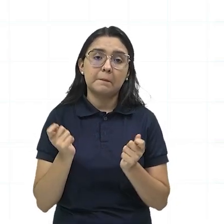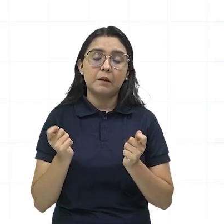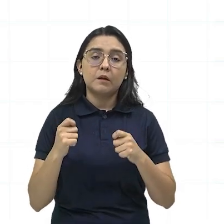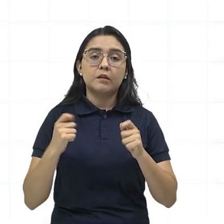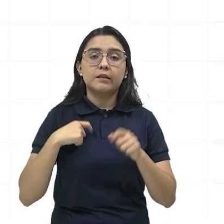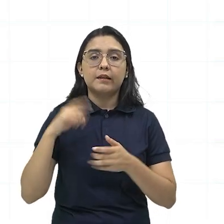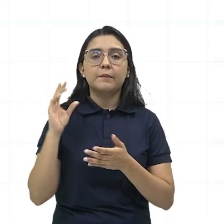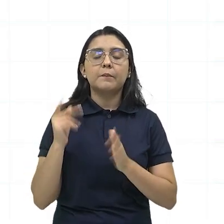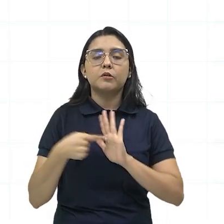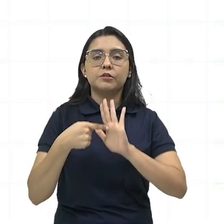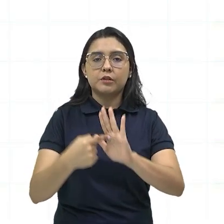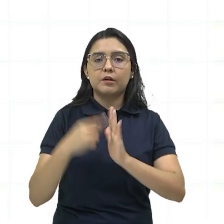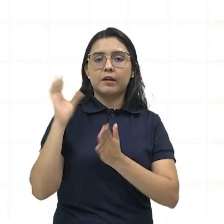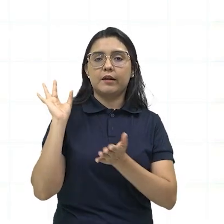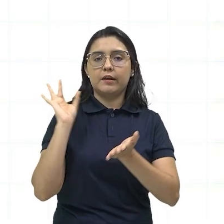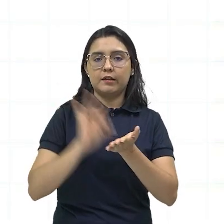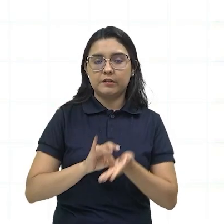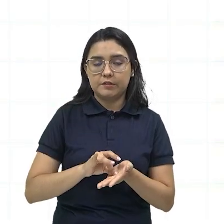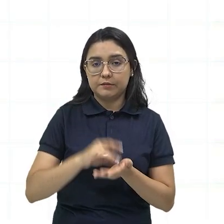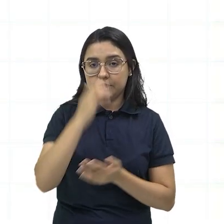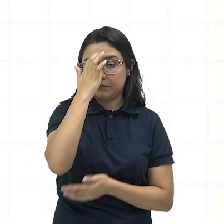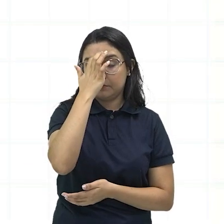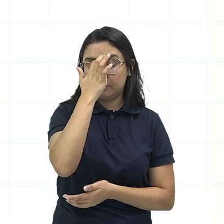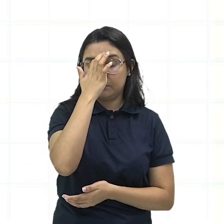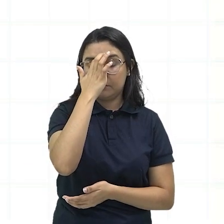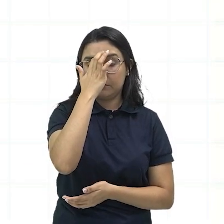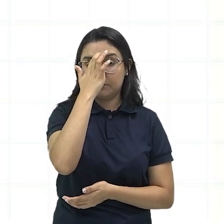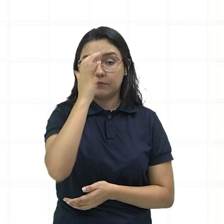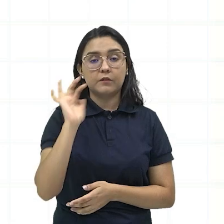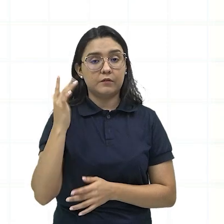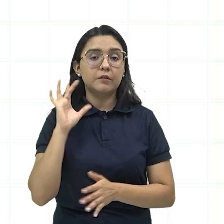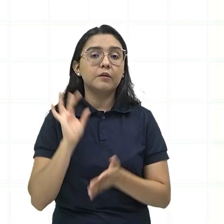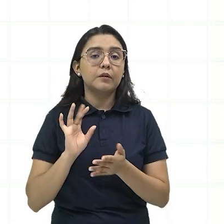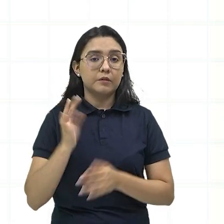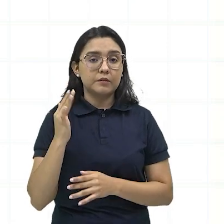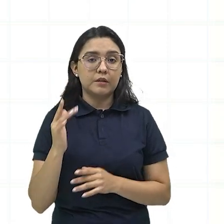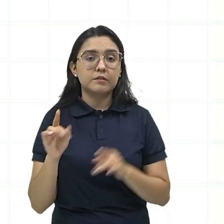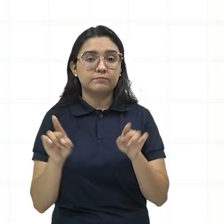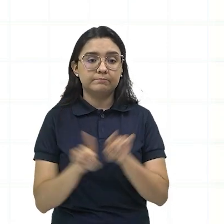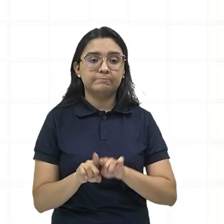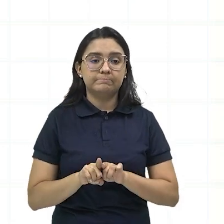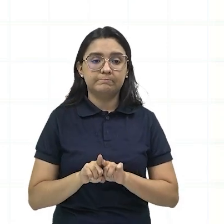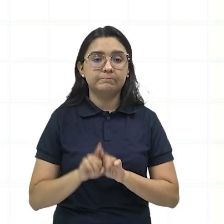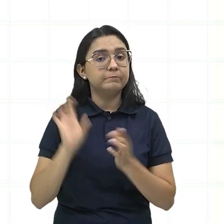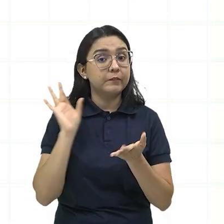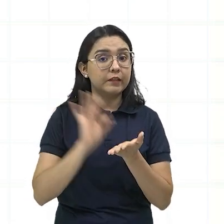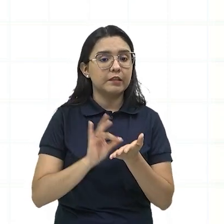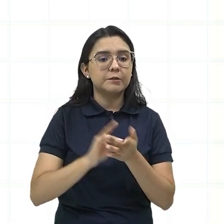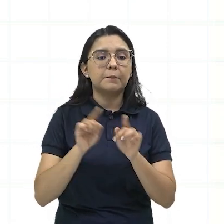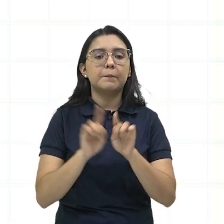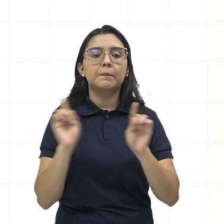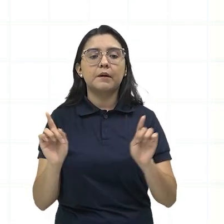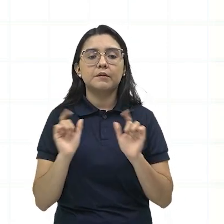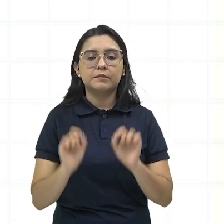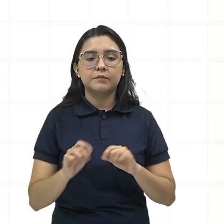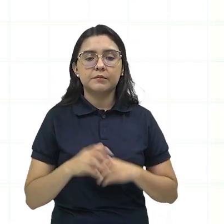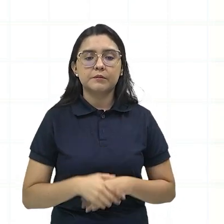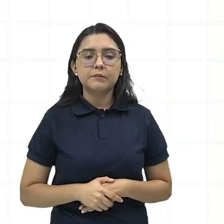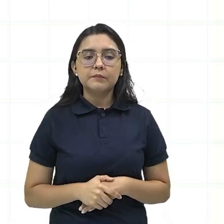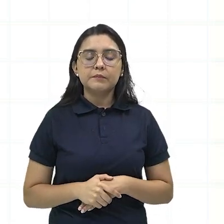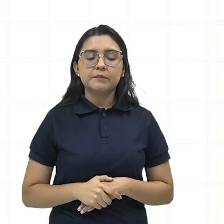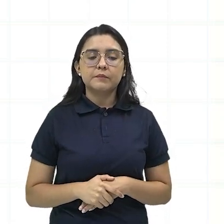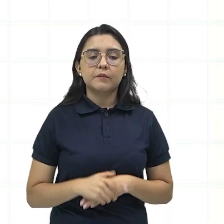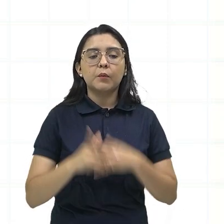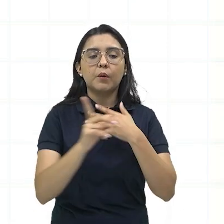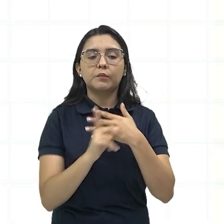realidade. Muito importante isso aqui. O evento acontece, ele é um evento real, mas eu vou, enquanto